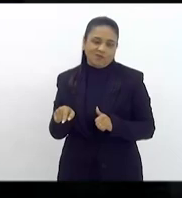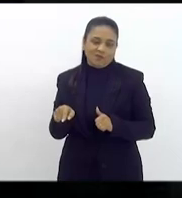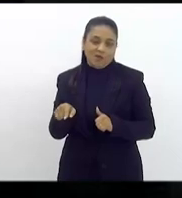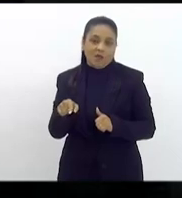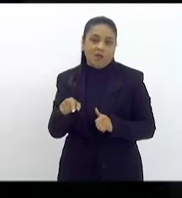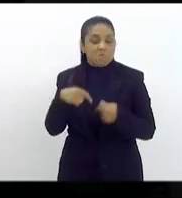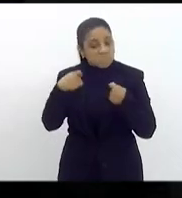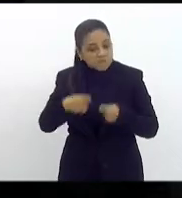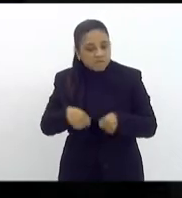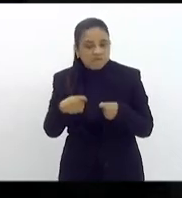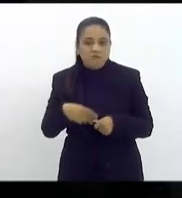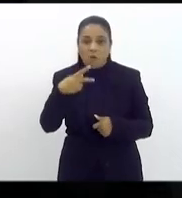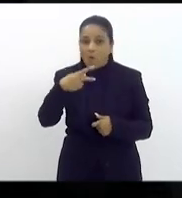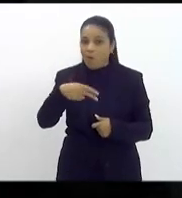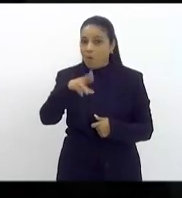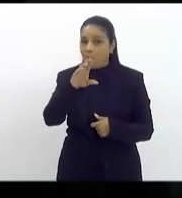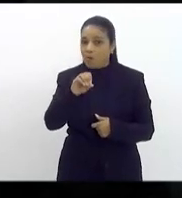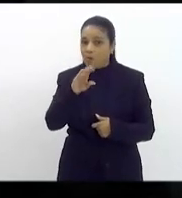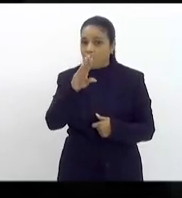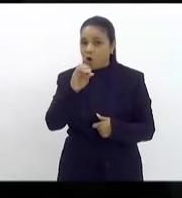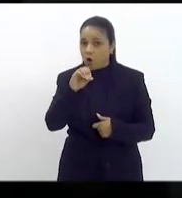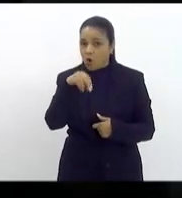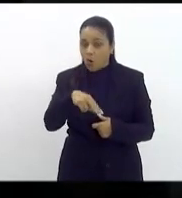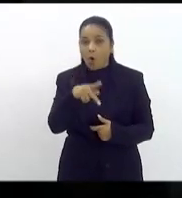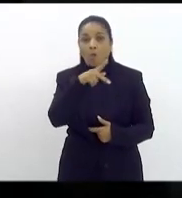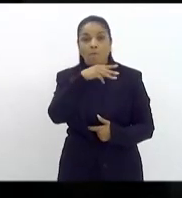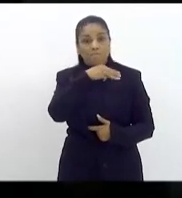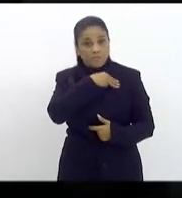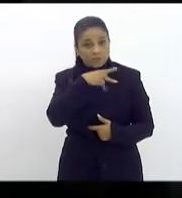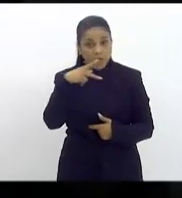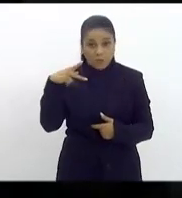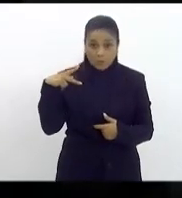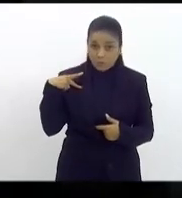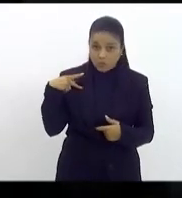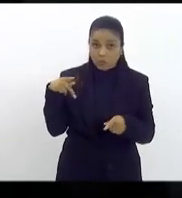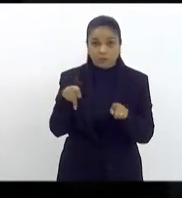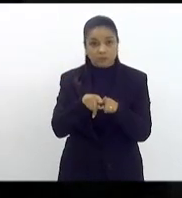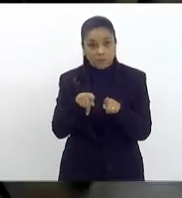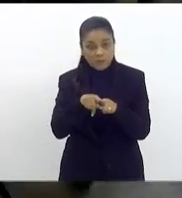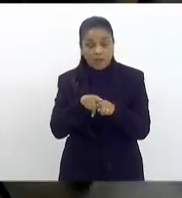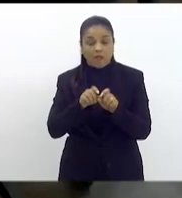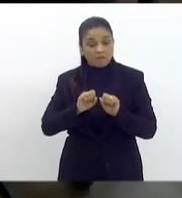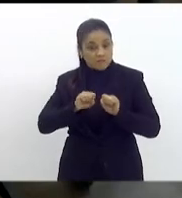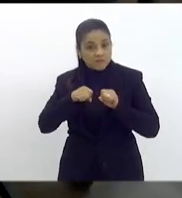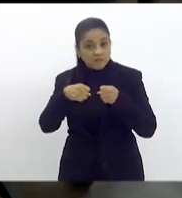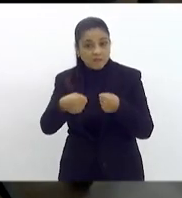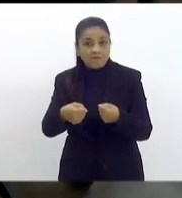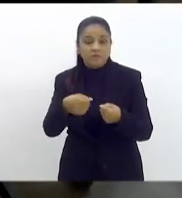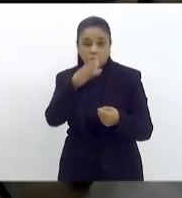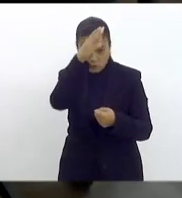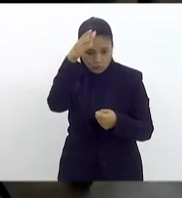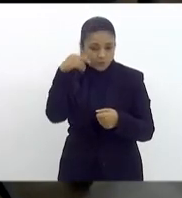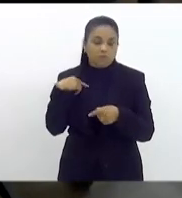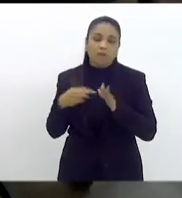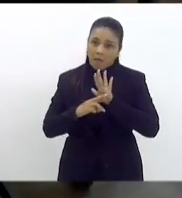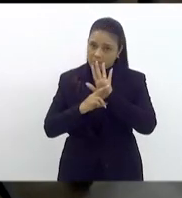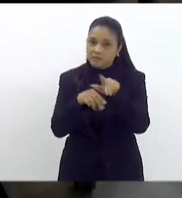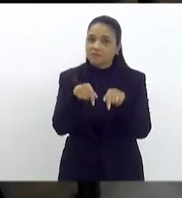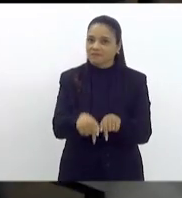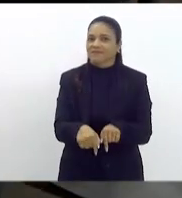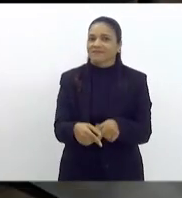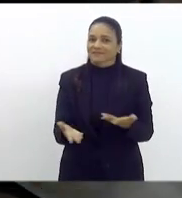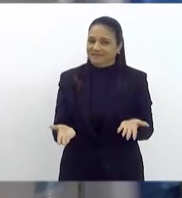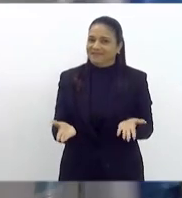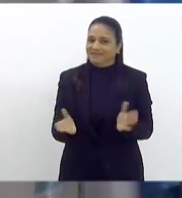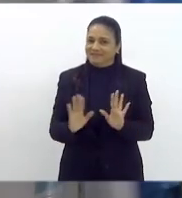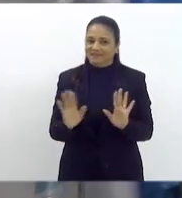PROCON estar presente. O Ministério Público, eu também não consegui identificar. A Comissão de Defesa do Consumidor está aqui. Pô, ótimo, está bem representado.